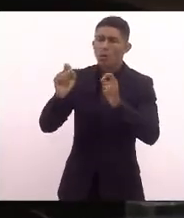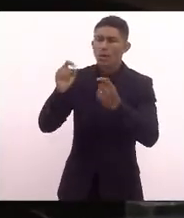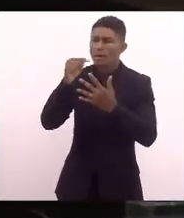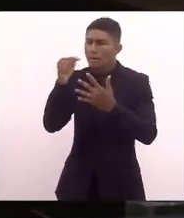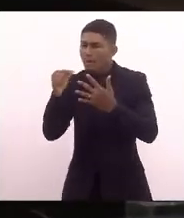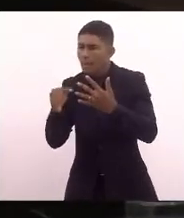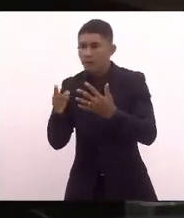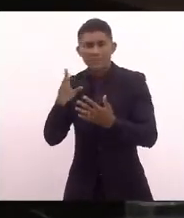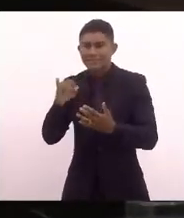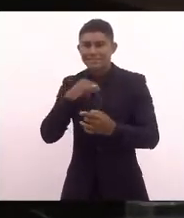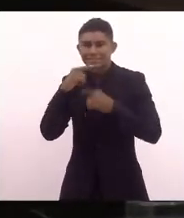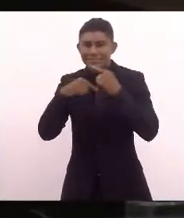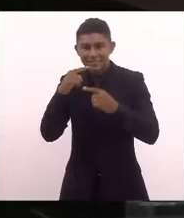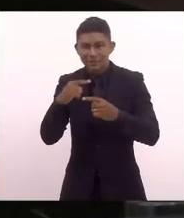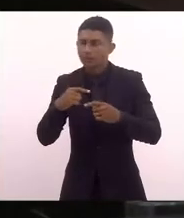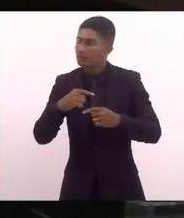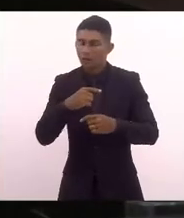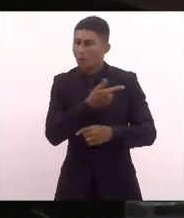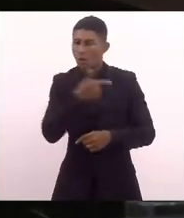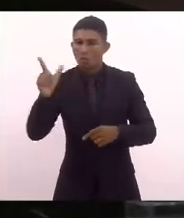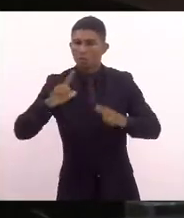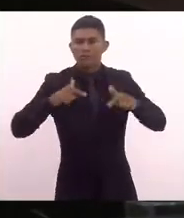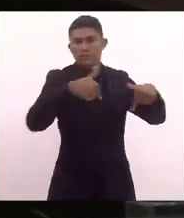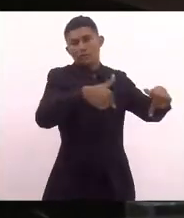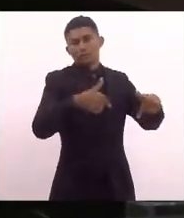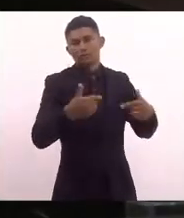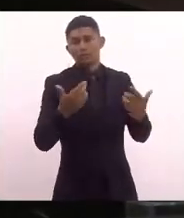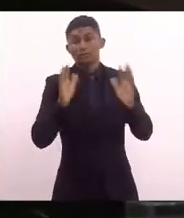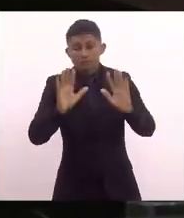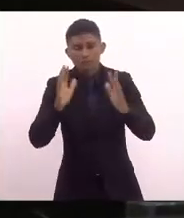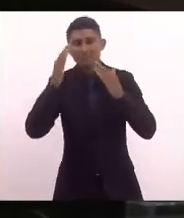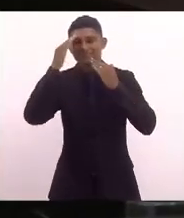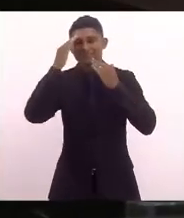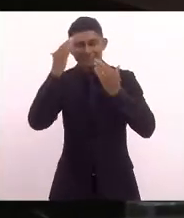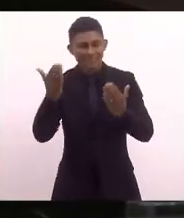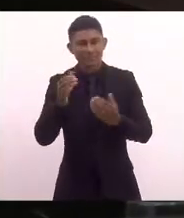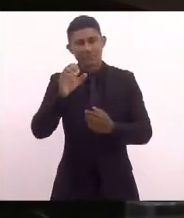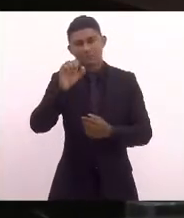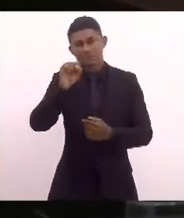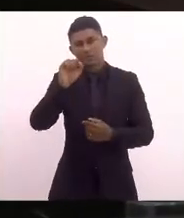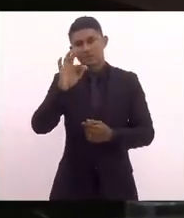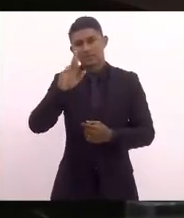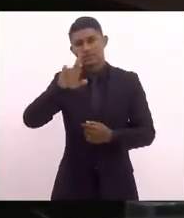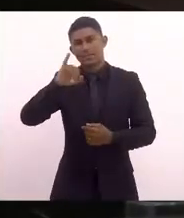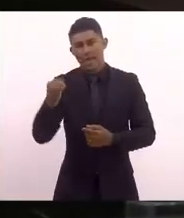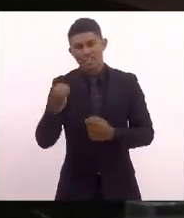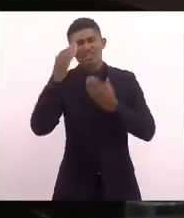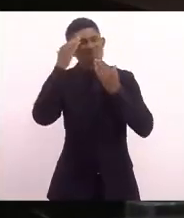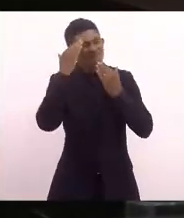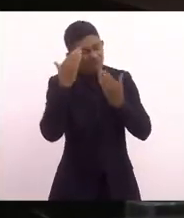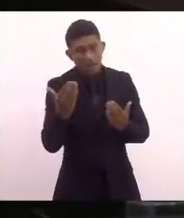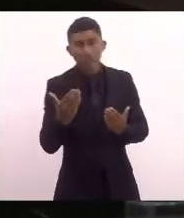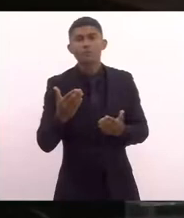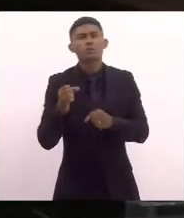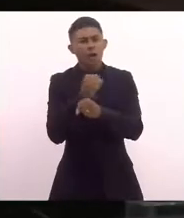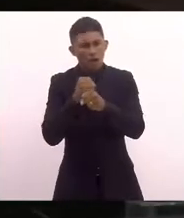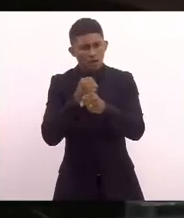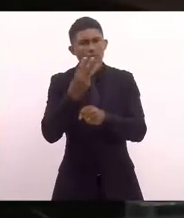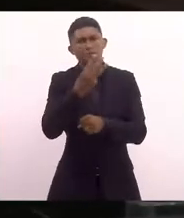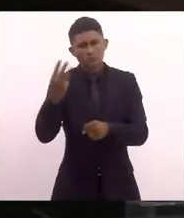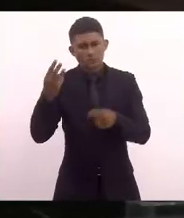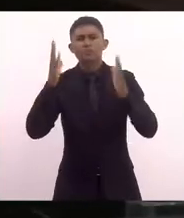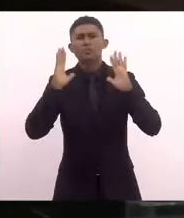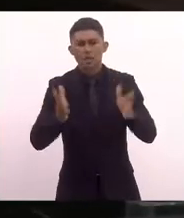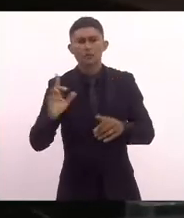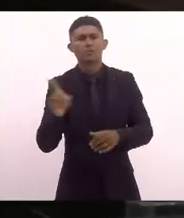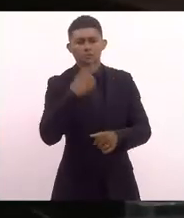para outro caminho. Então, pessoal, muito obrigada. O SATEM já agradece, são 33 anos de vida, e nós estamos